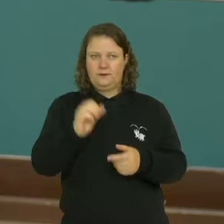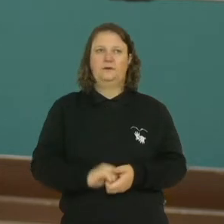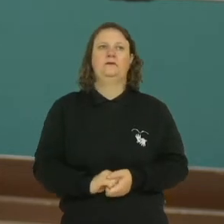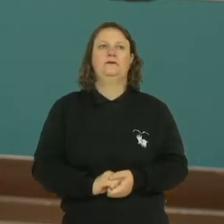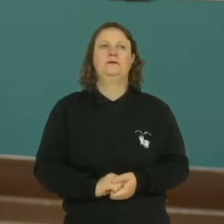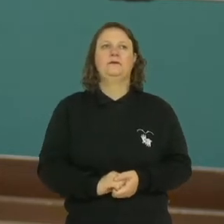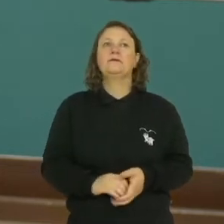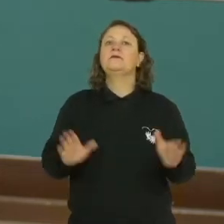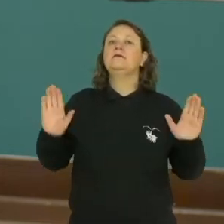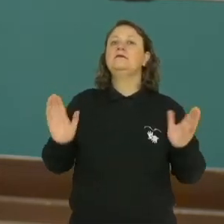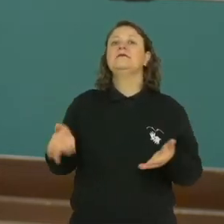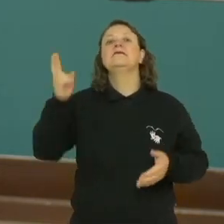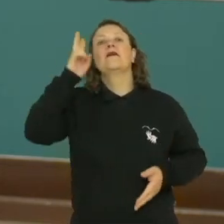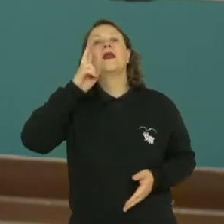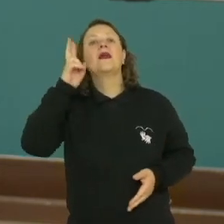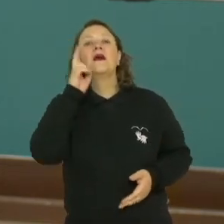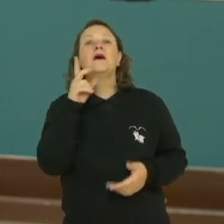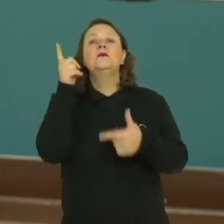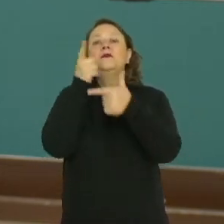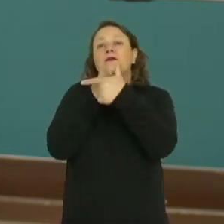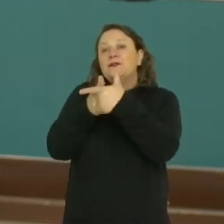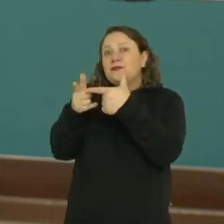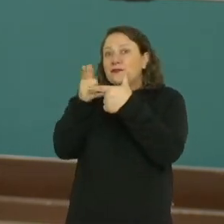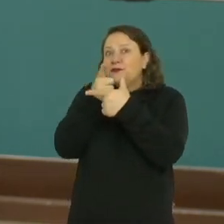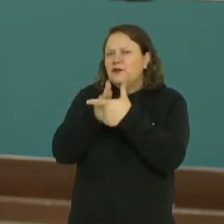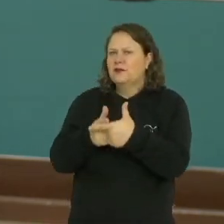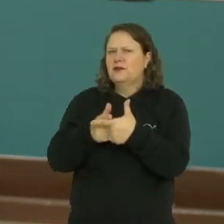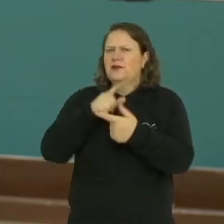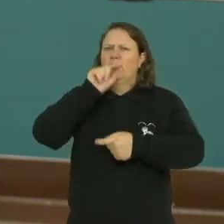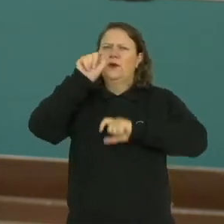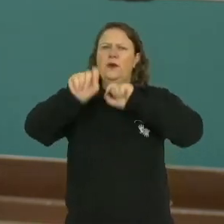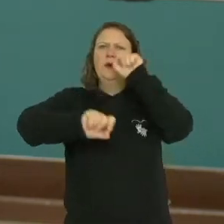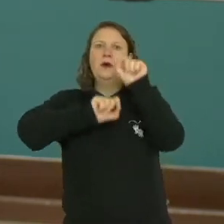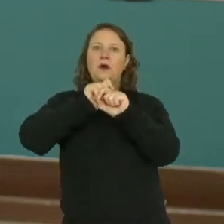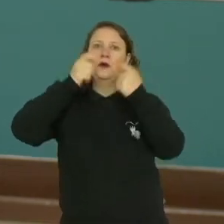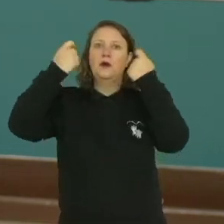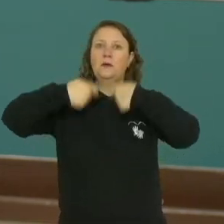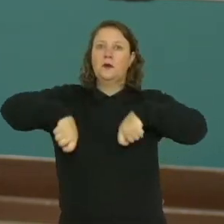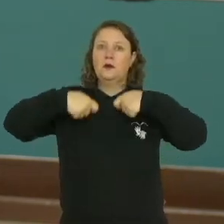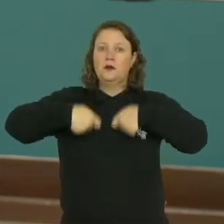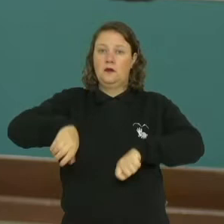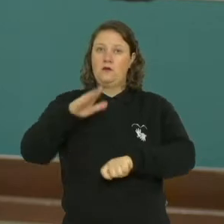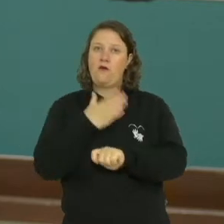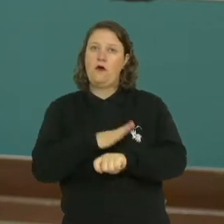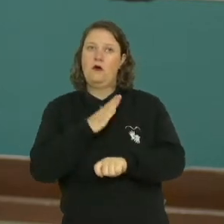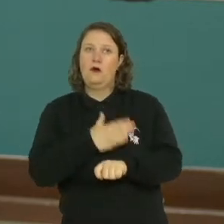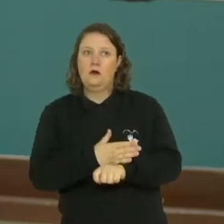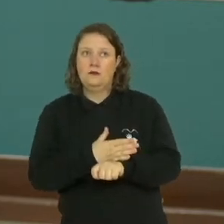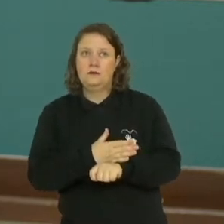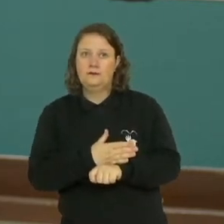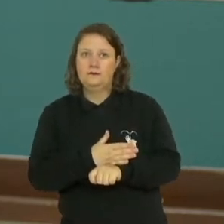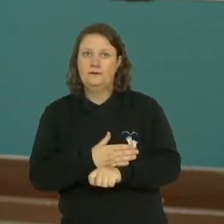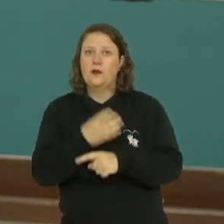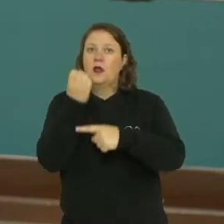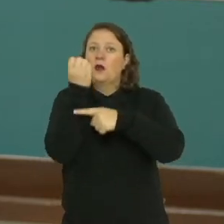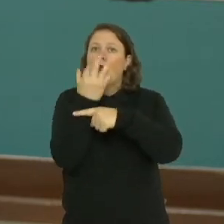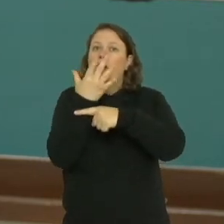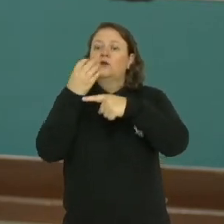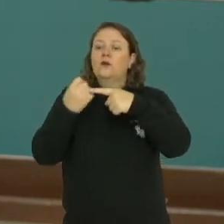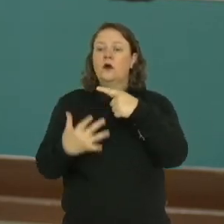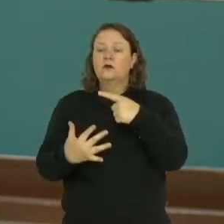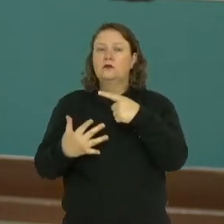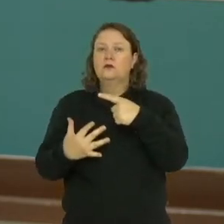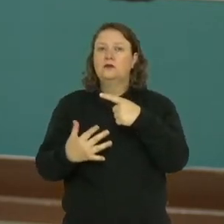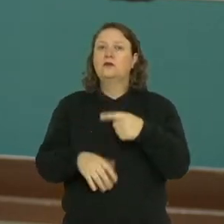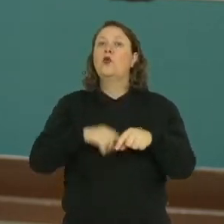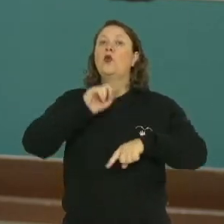relembrar agora um pouquinho da divisão. O que é necessário para efetuar a divisão de um número decimal por outro